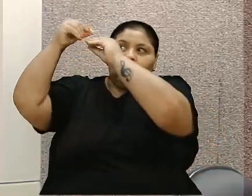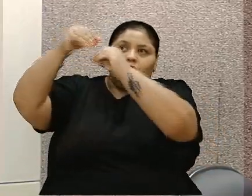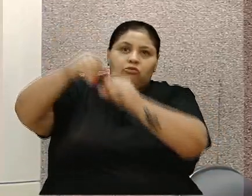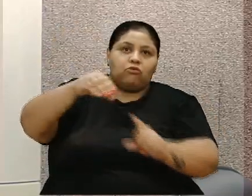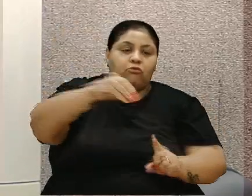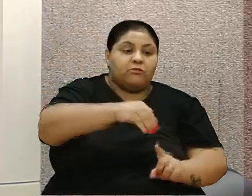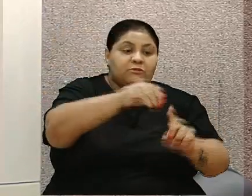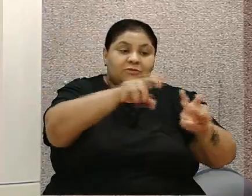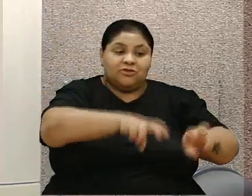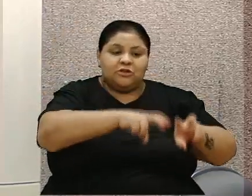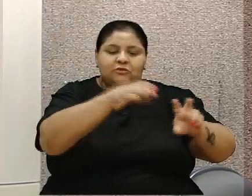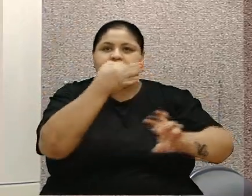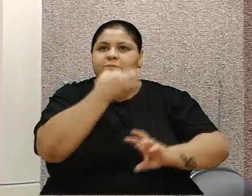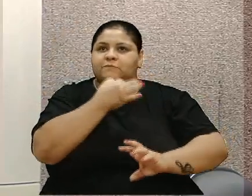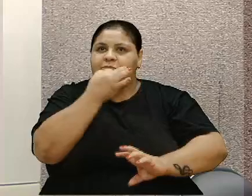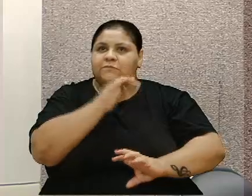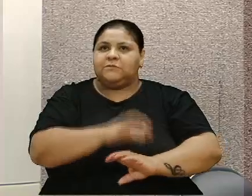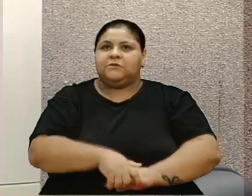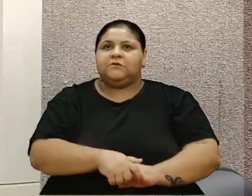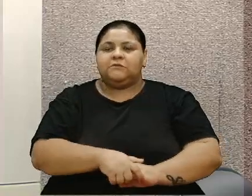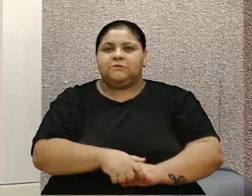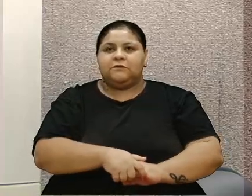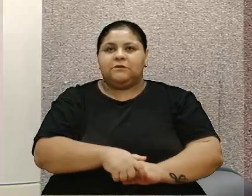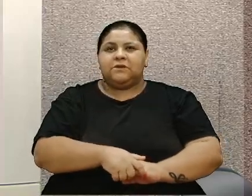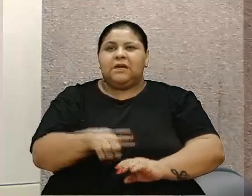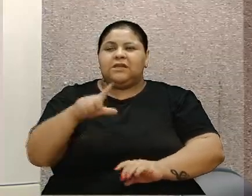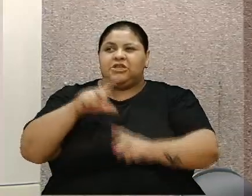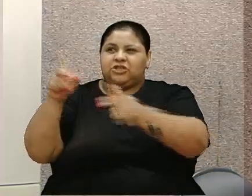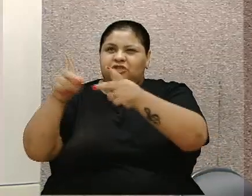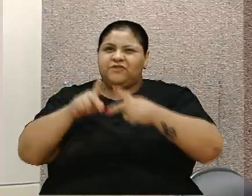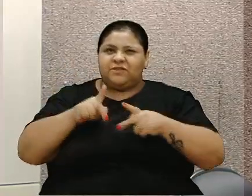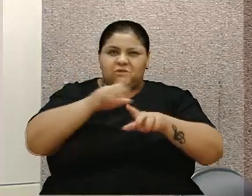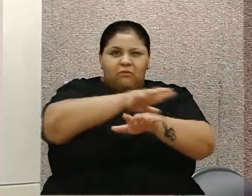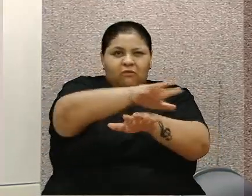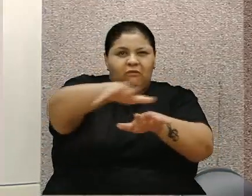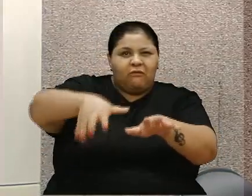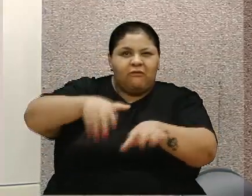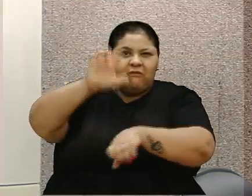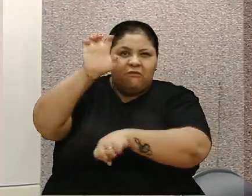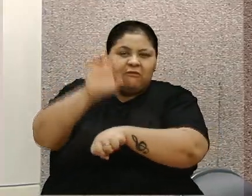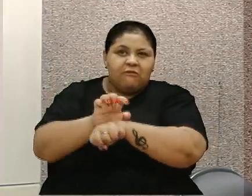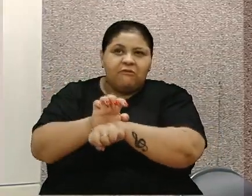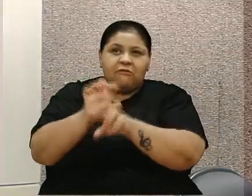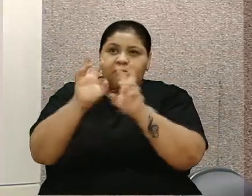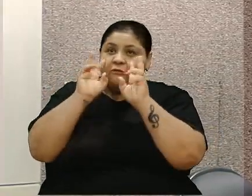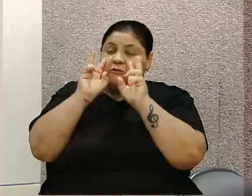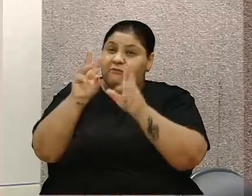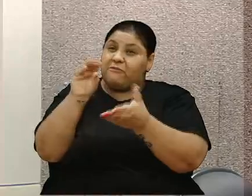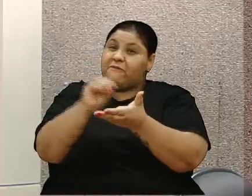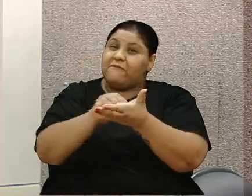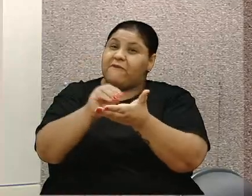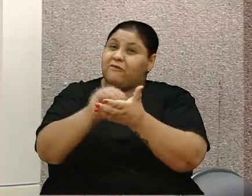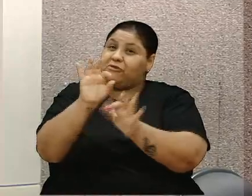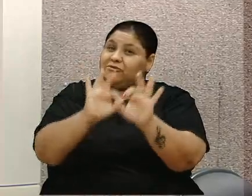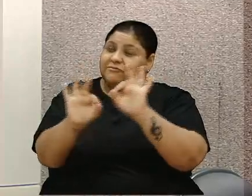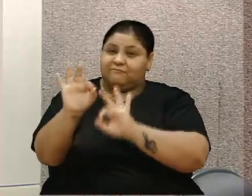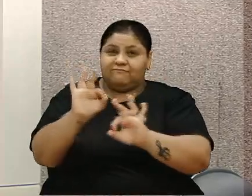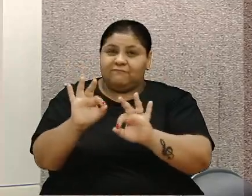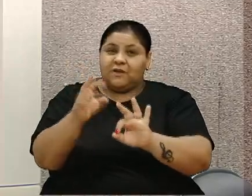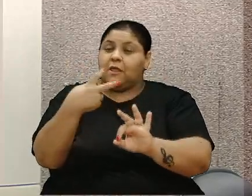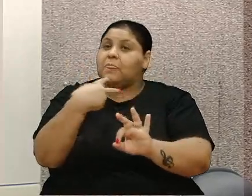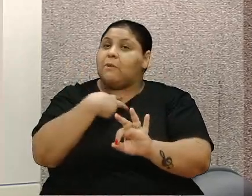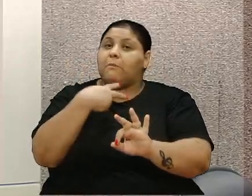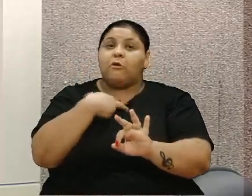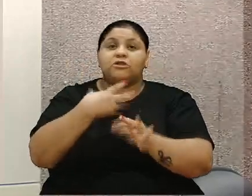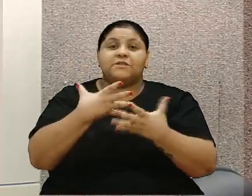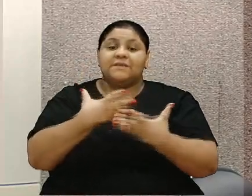interior da cidade. E a gente foi em cidades da volta aí do nosso estado que nós vimos um despreparo muito grande. E a gente não pode permitir que